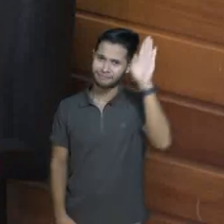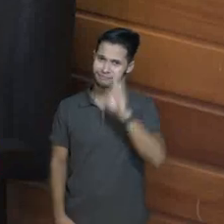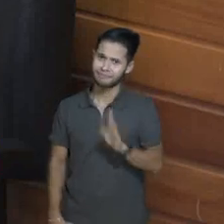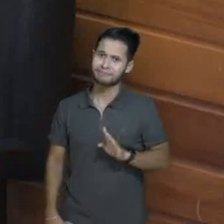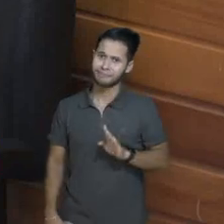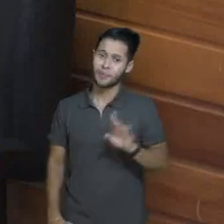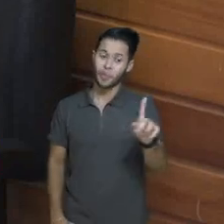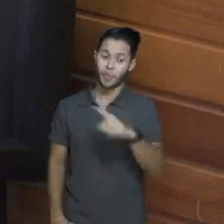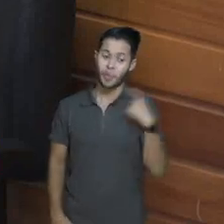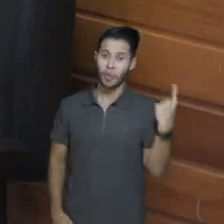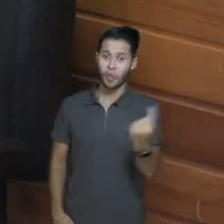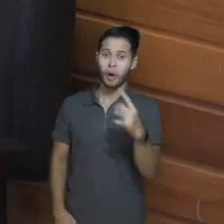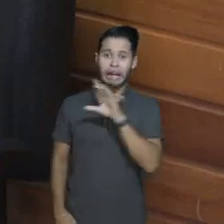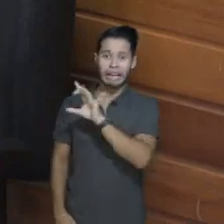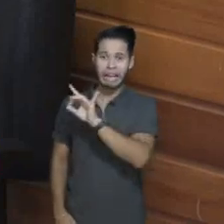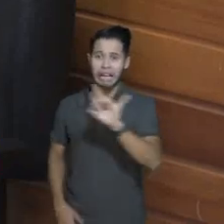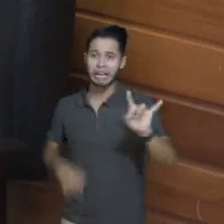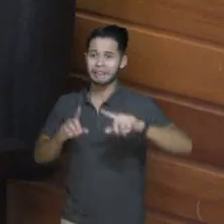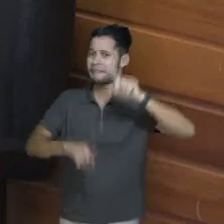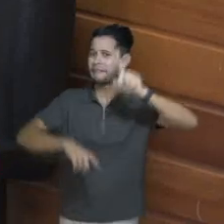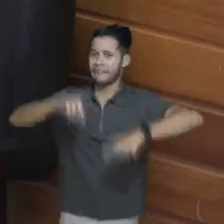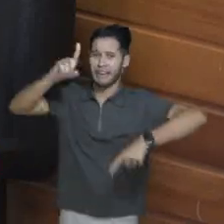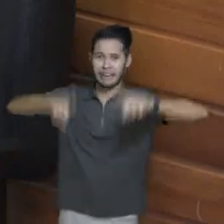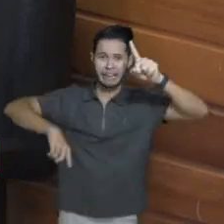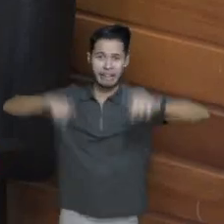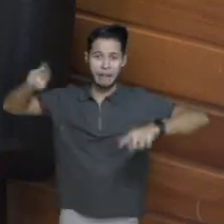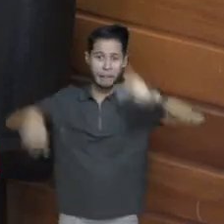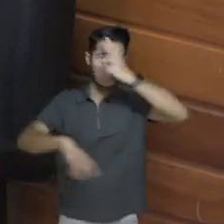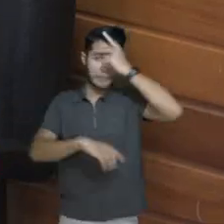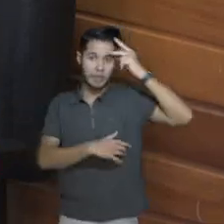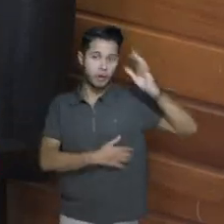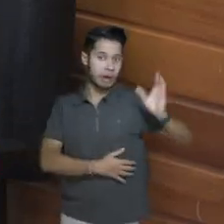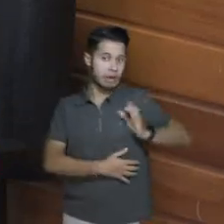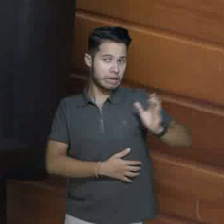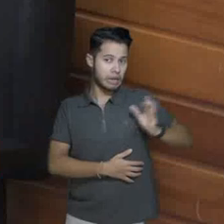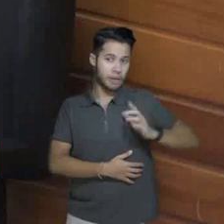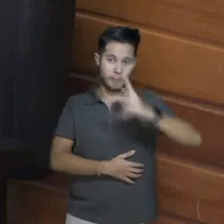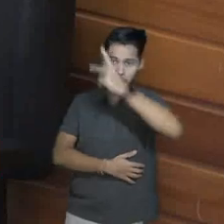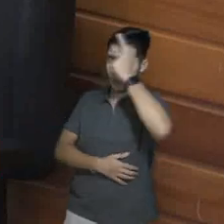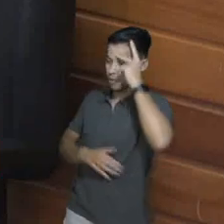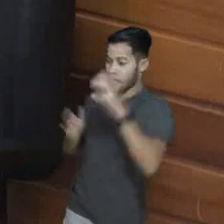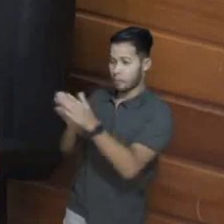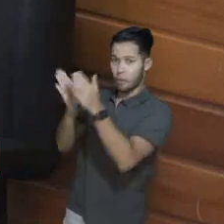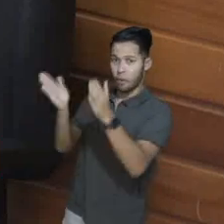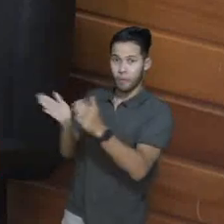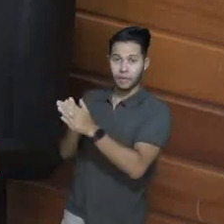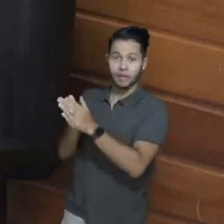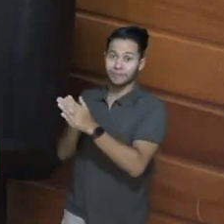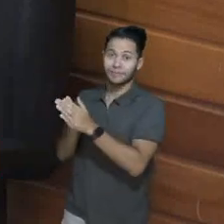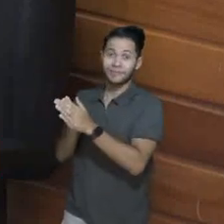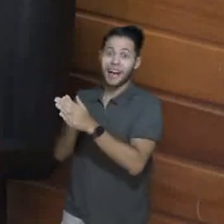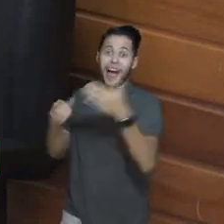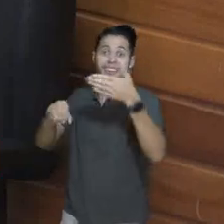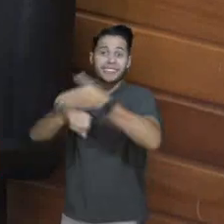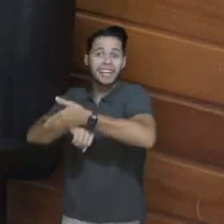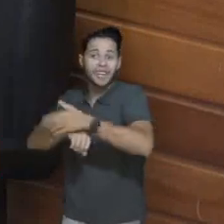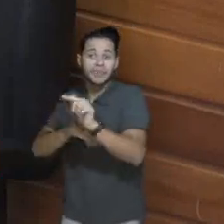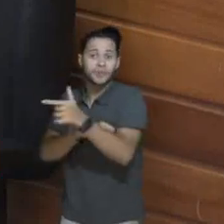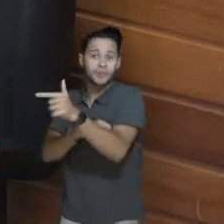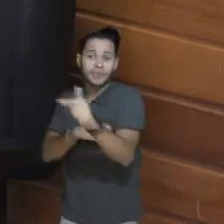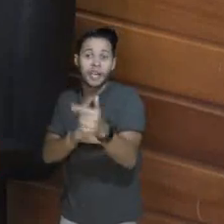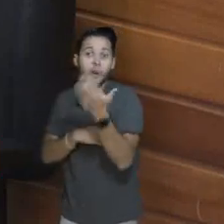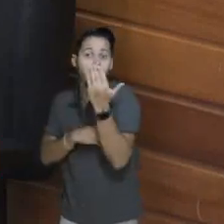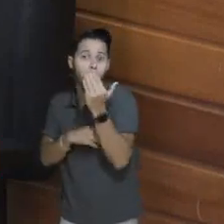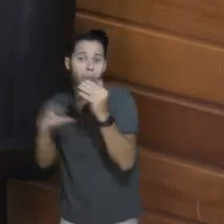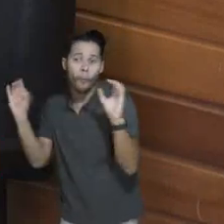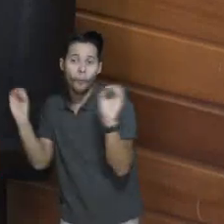vive problemas diversos daqueles que estão às vezes sem acesso a um esgoto ou não sabe se vai comer algo daqui